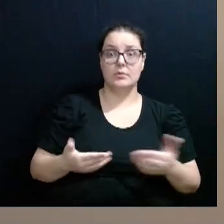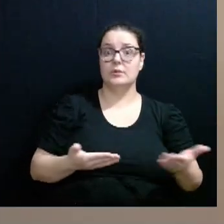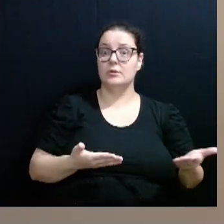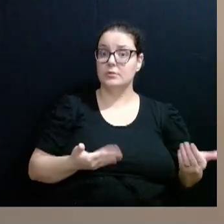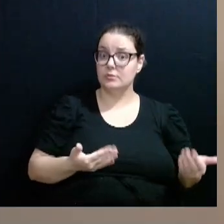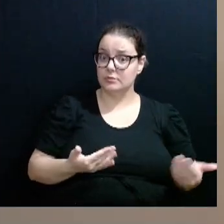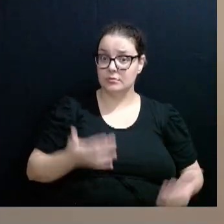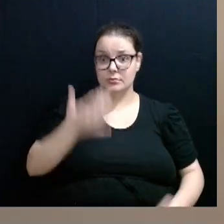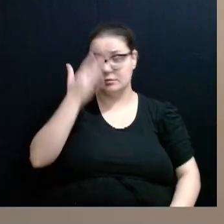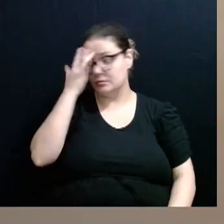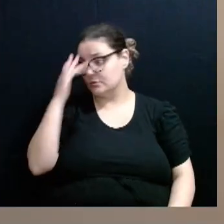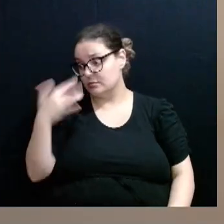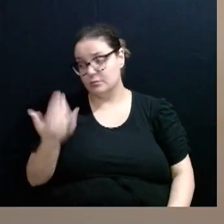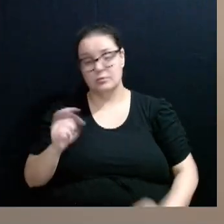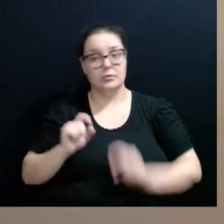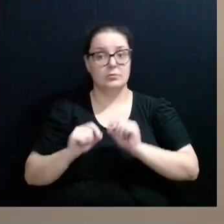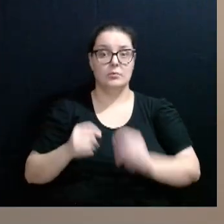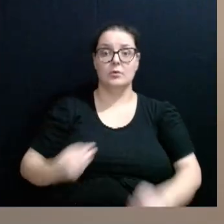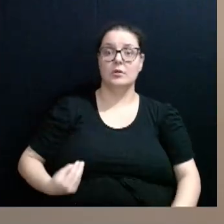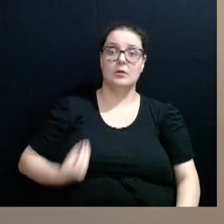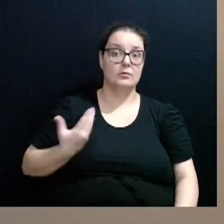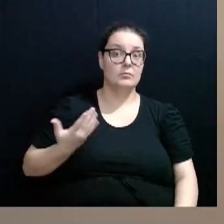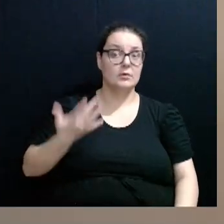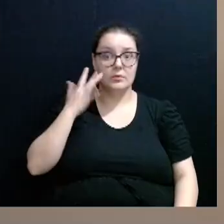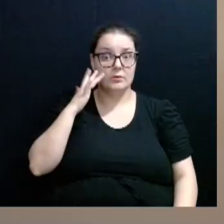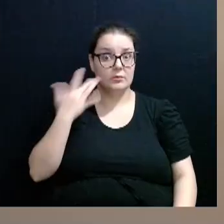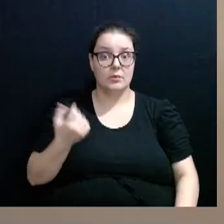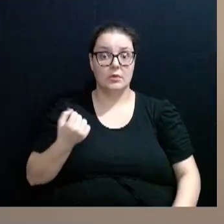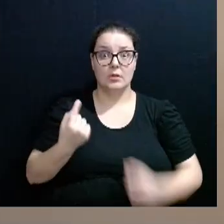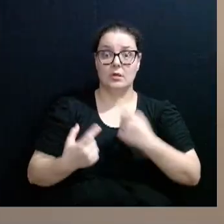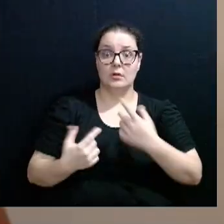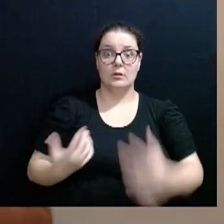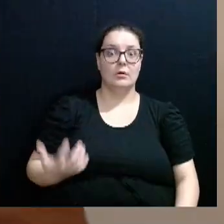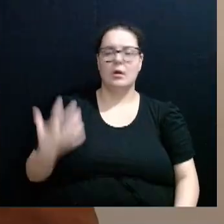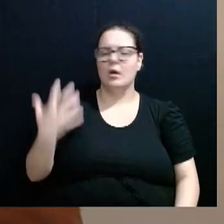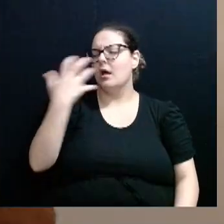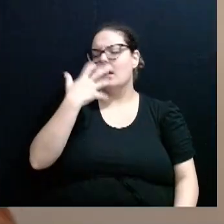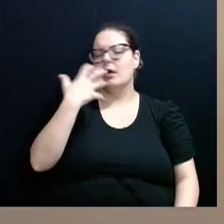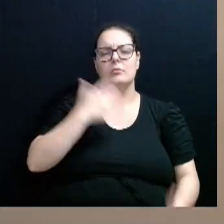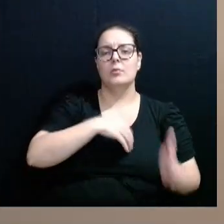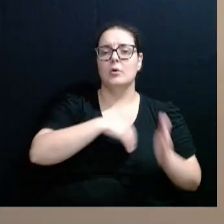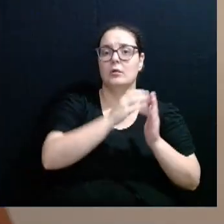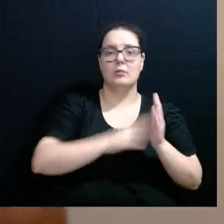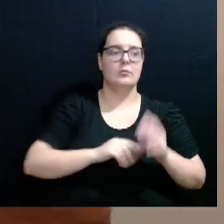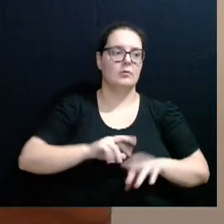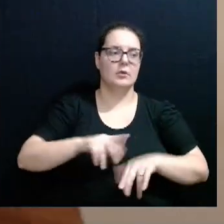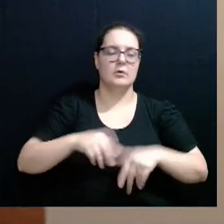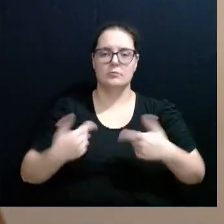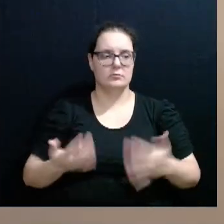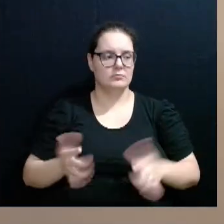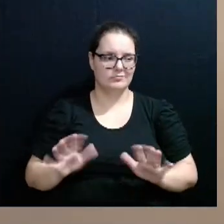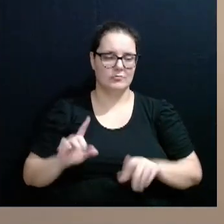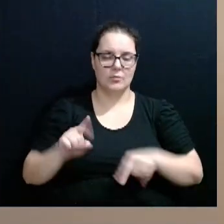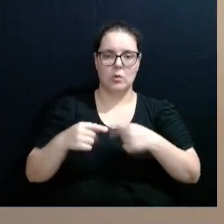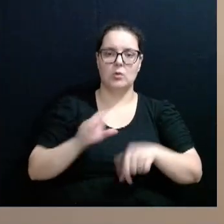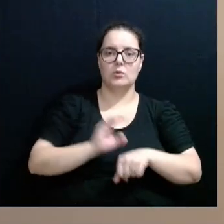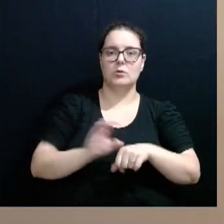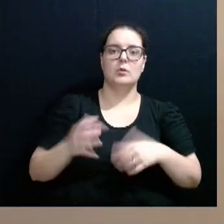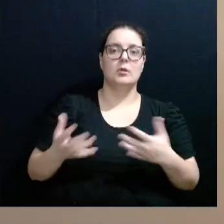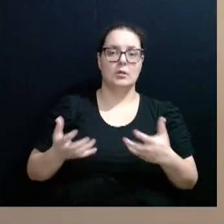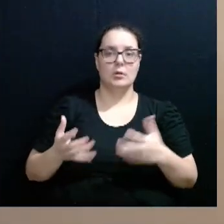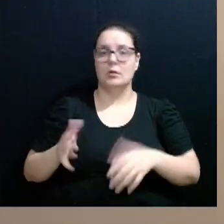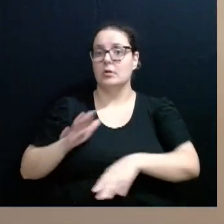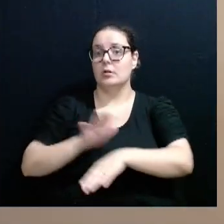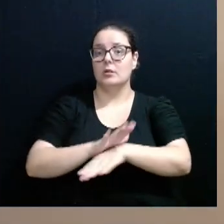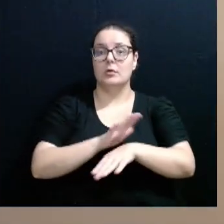querem da vida ainda. Alguns deles se apaixonaram pela pintura, muitos deles não, estão procurando outros cursos, a gente quer ajudá-los a fazer